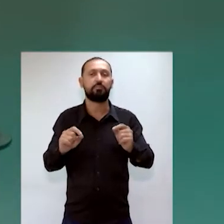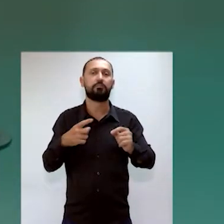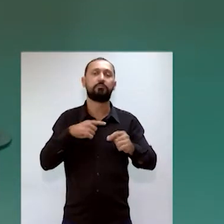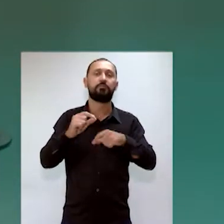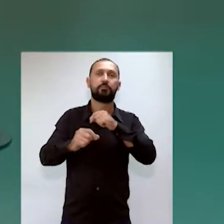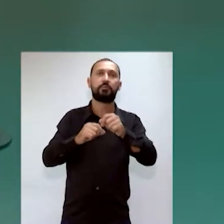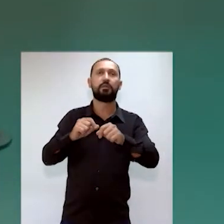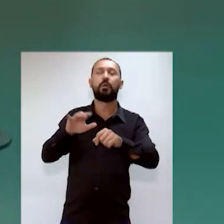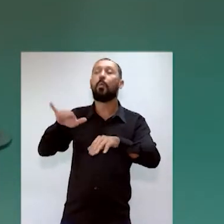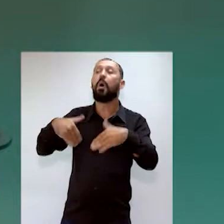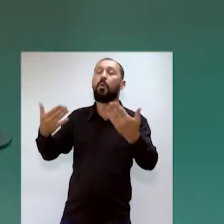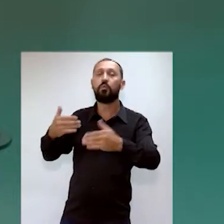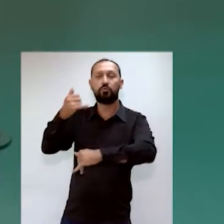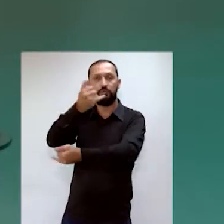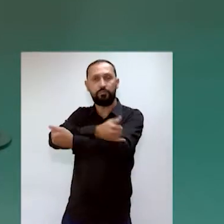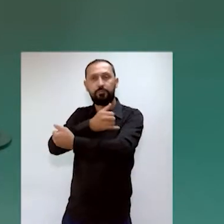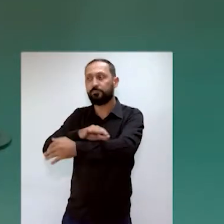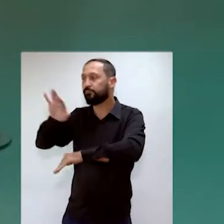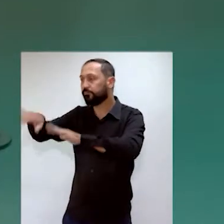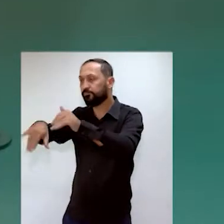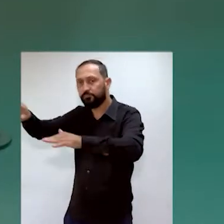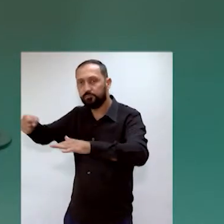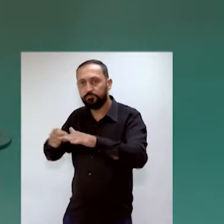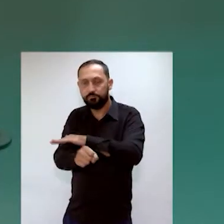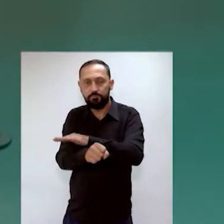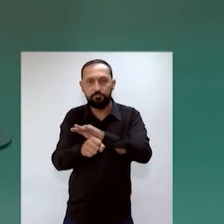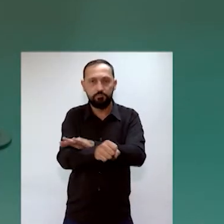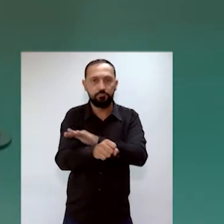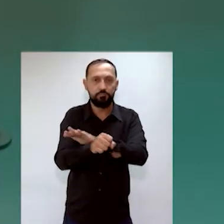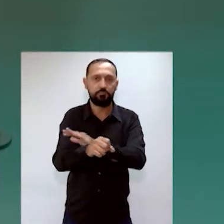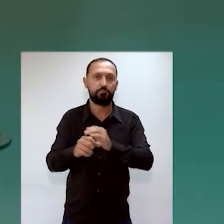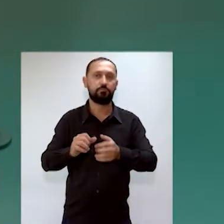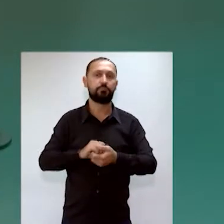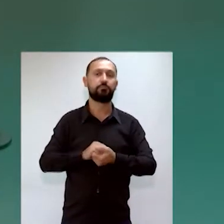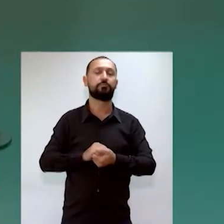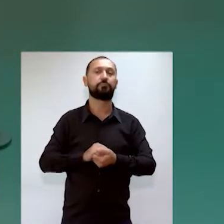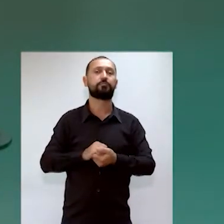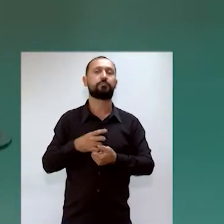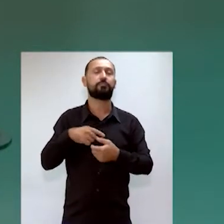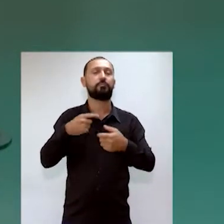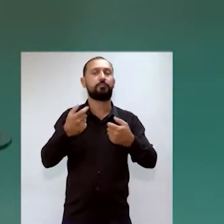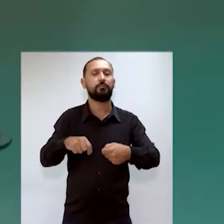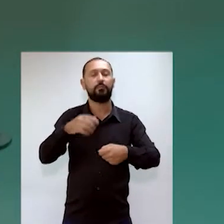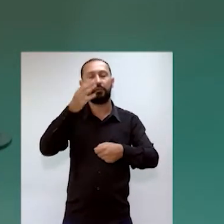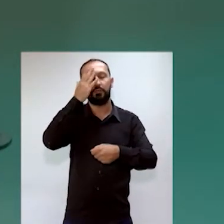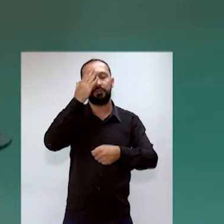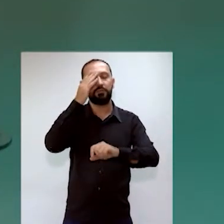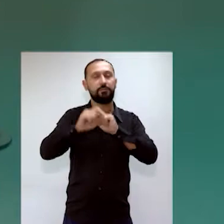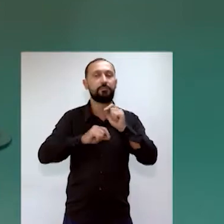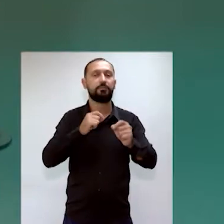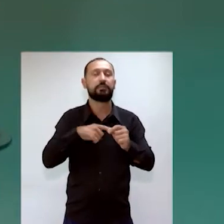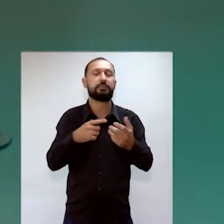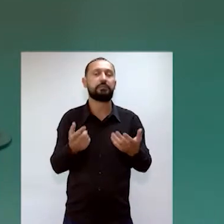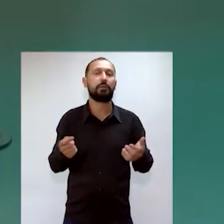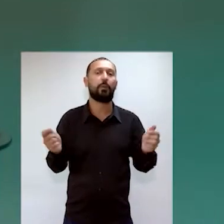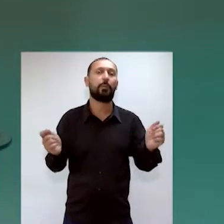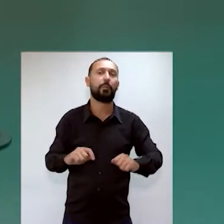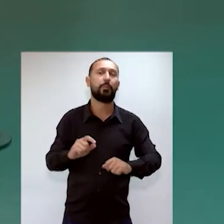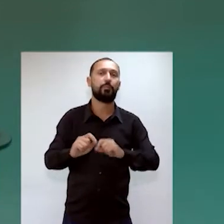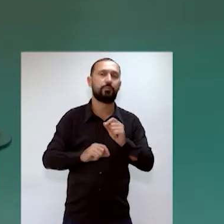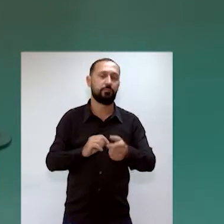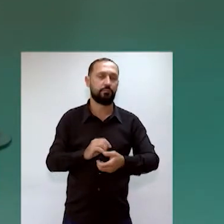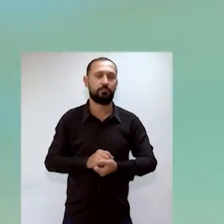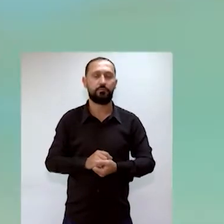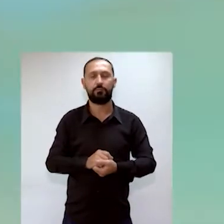que contratam, então, os trabalhadores terceirizados para, então, realizar aquele trabalho